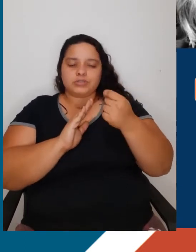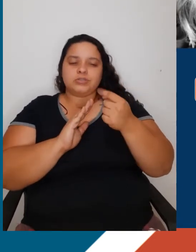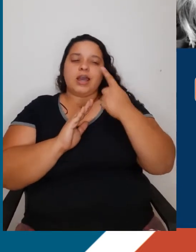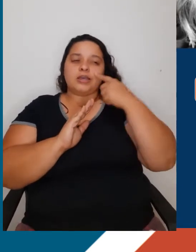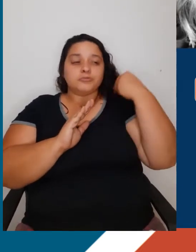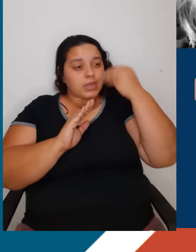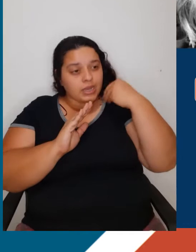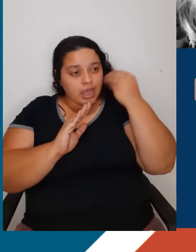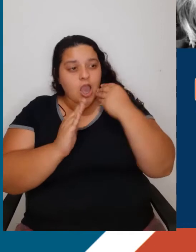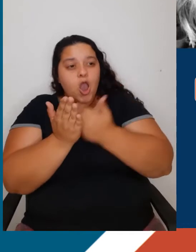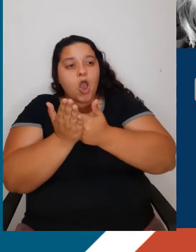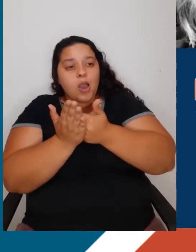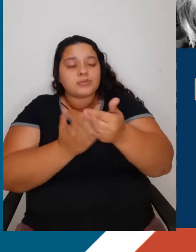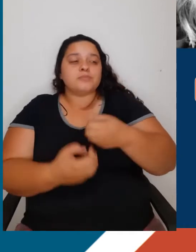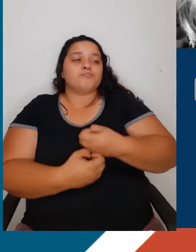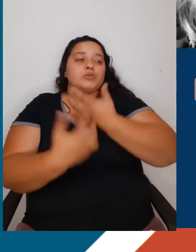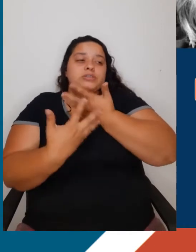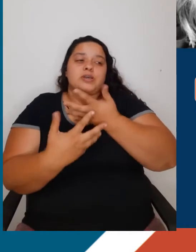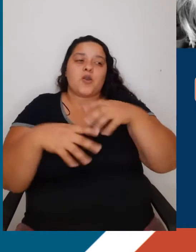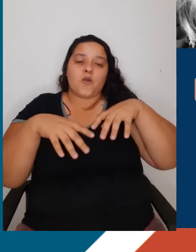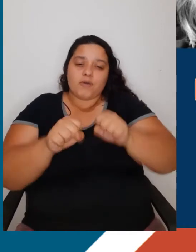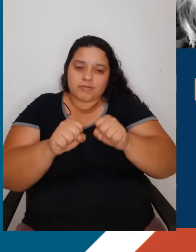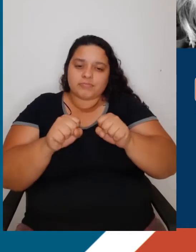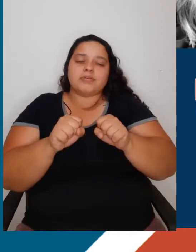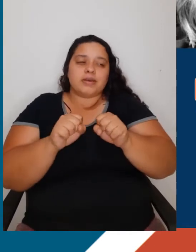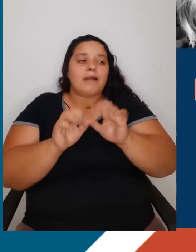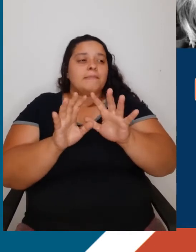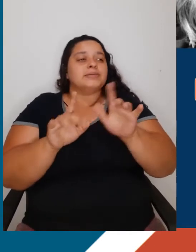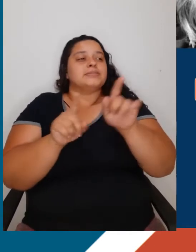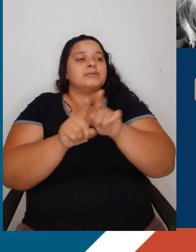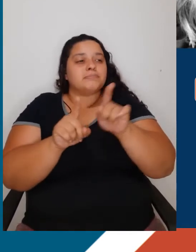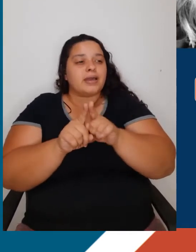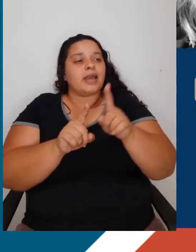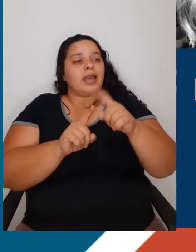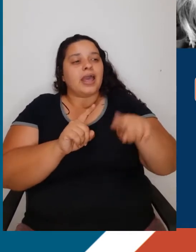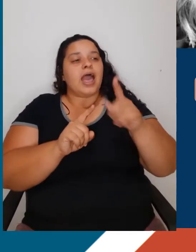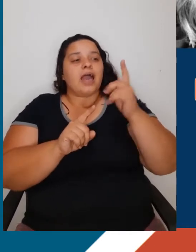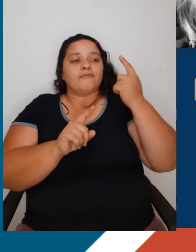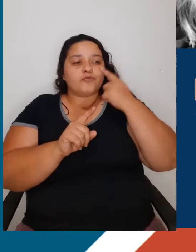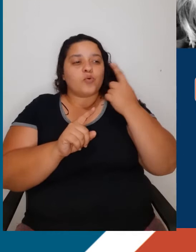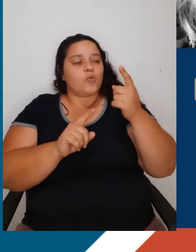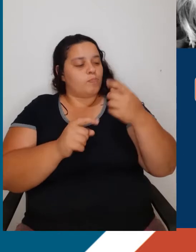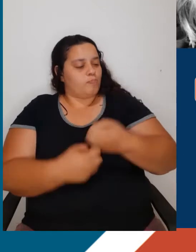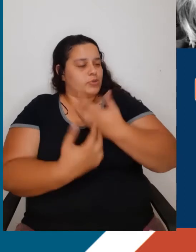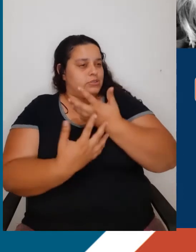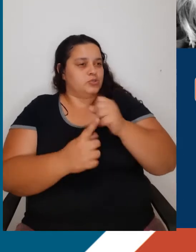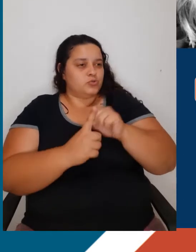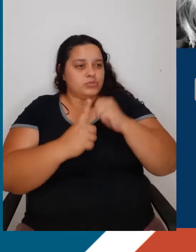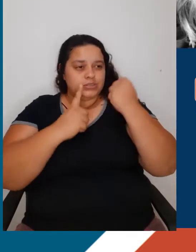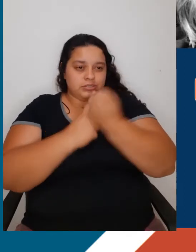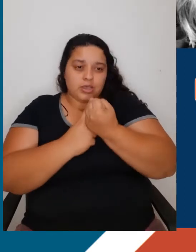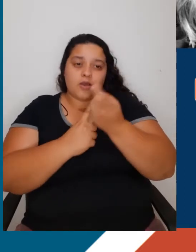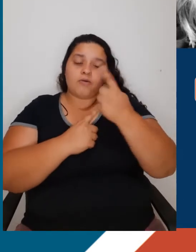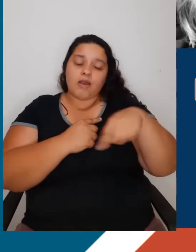viés de experimentalismo, iniciou a poesia concreta, mas opôs-se mais tarde a esse movimento, como a poesia social pelo neoconcretismo,